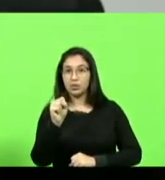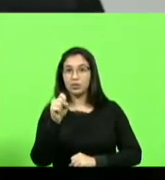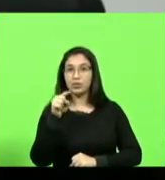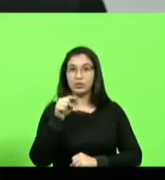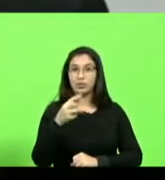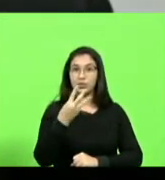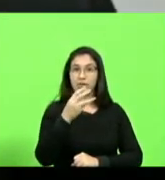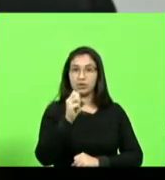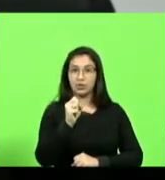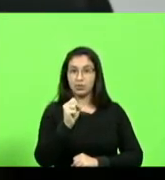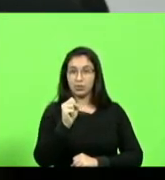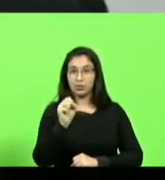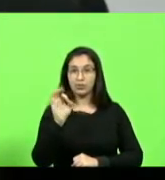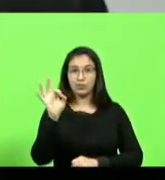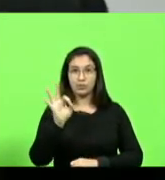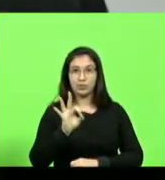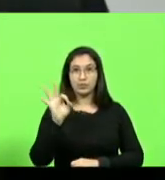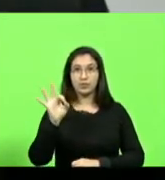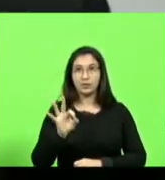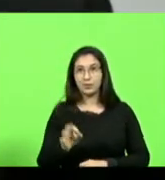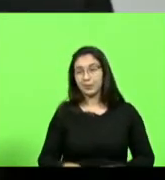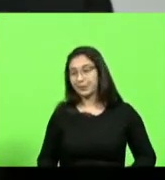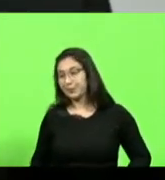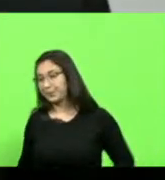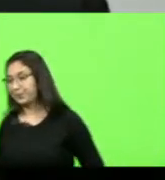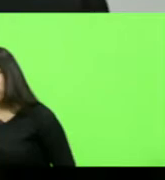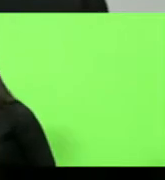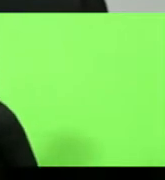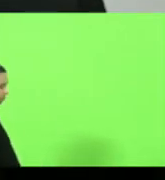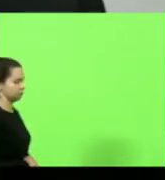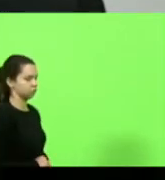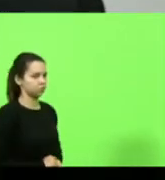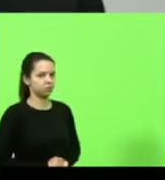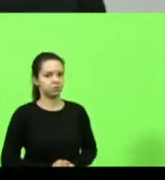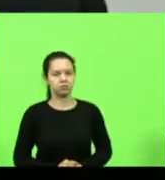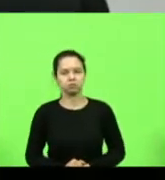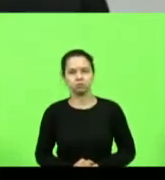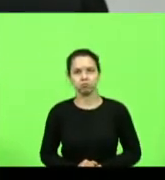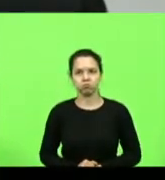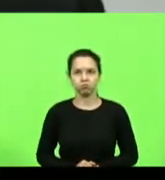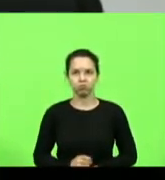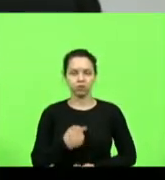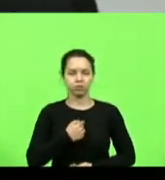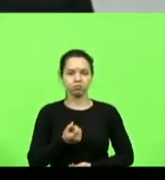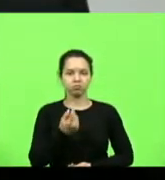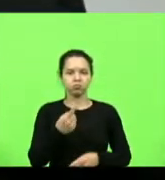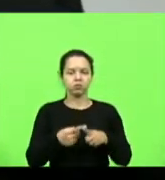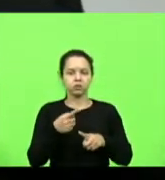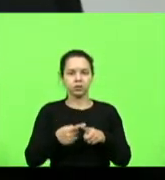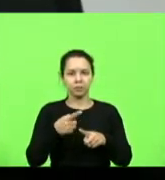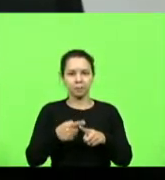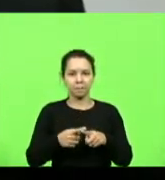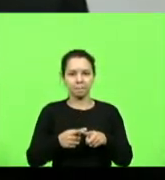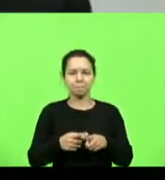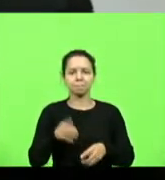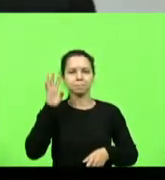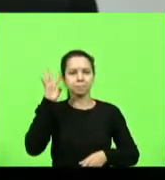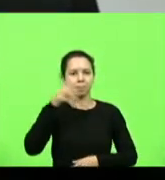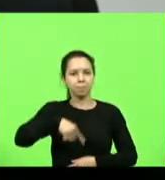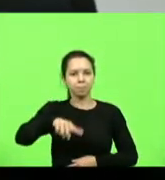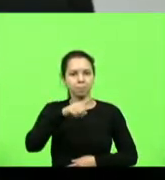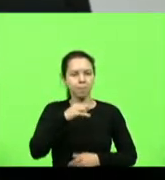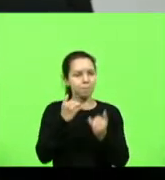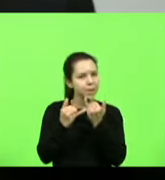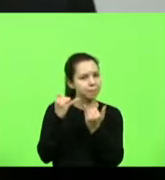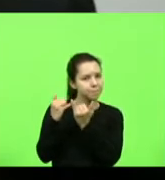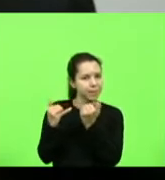58,38%. Então, o pessoal comemora. E me chamou a atenção, por quê? Porque imaginamos nós, está meio a meio. Então,